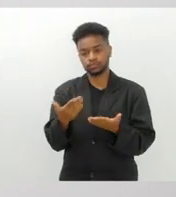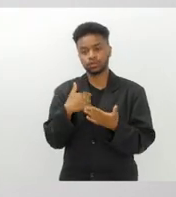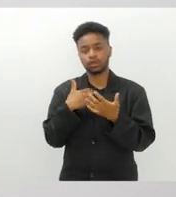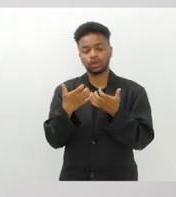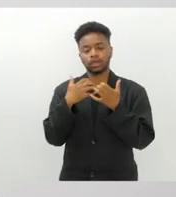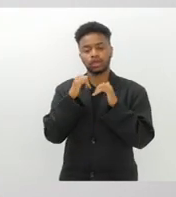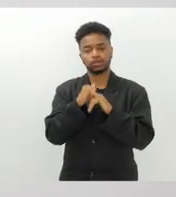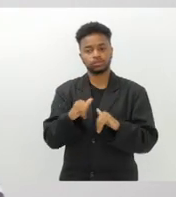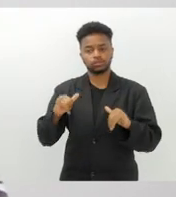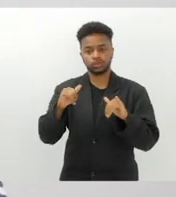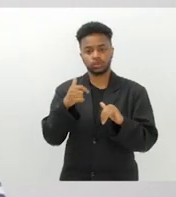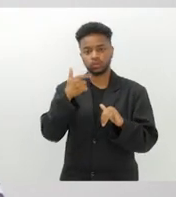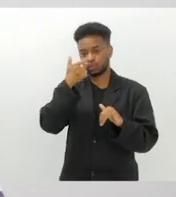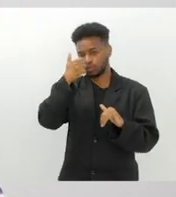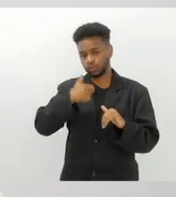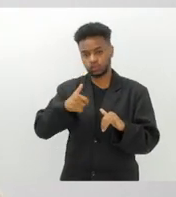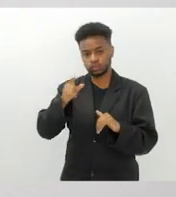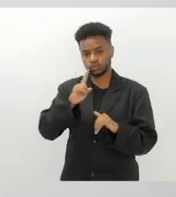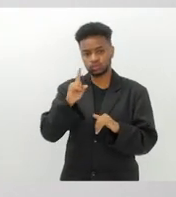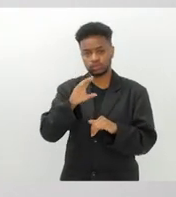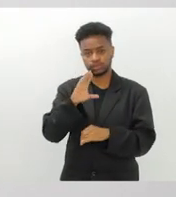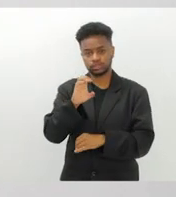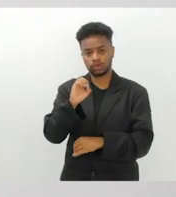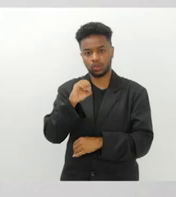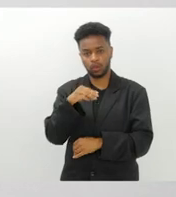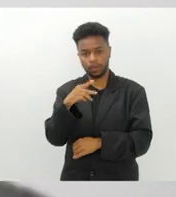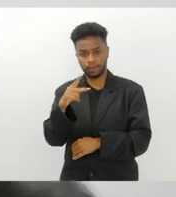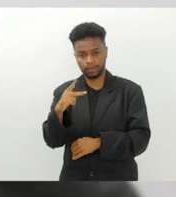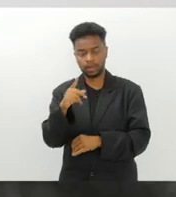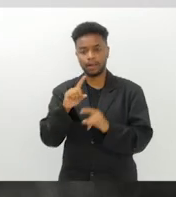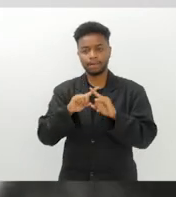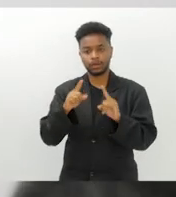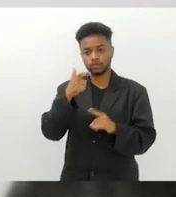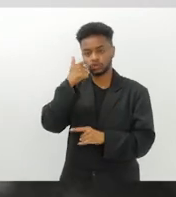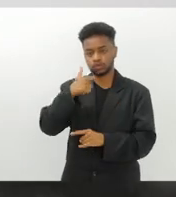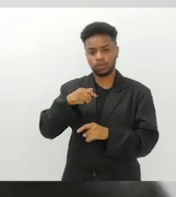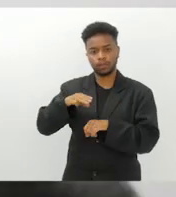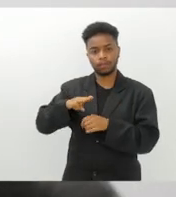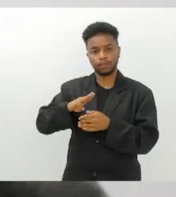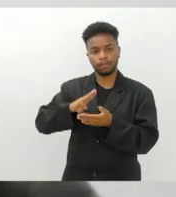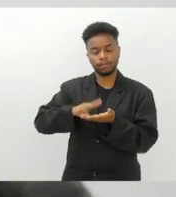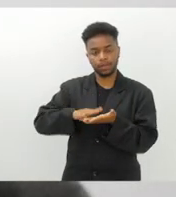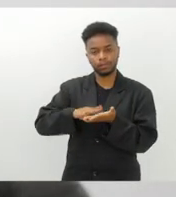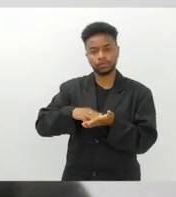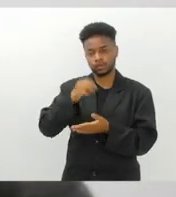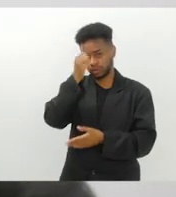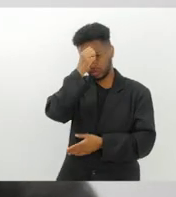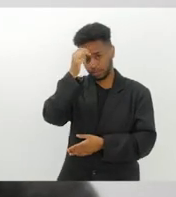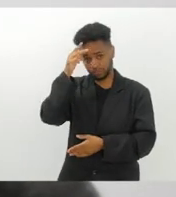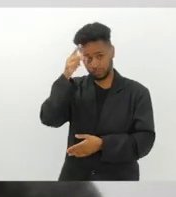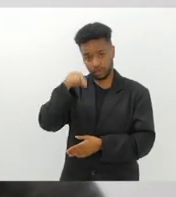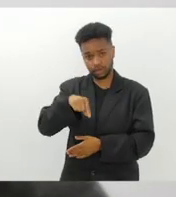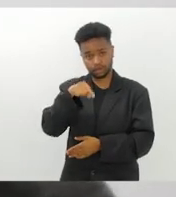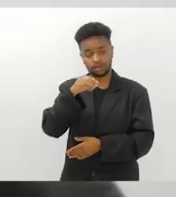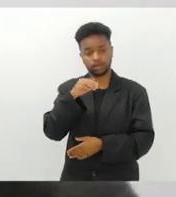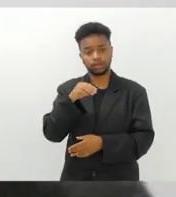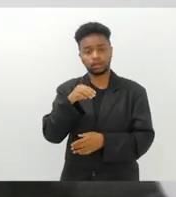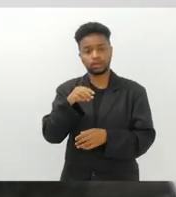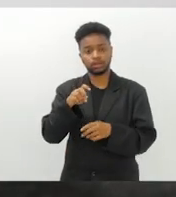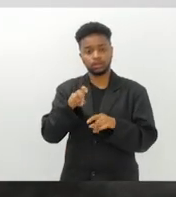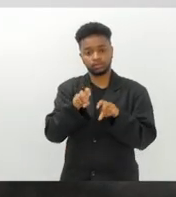isso, não sou da CEOP, mas, enquanto membro da prefeitura, aqui nesta mesa, gostaria de dar